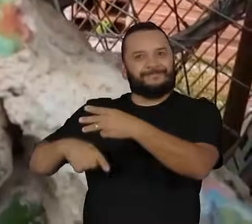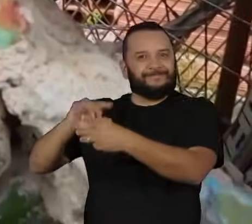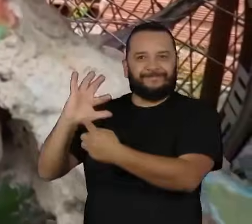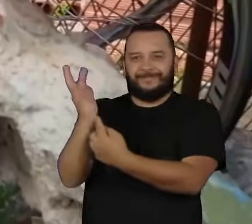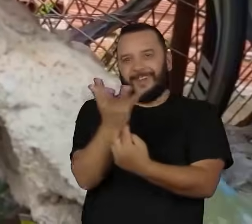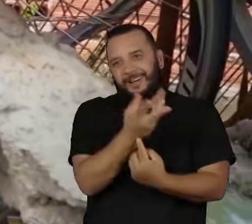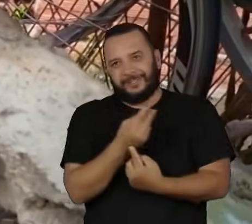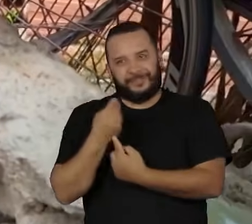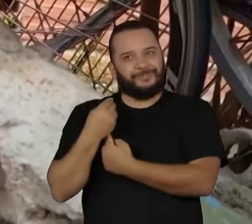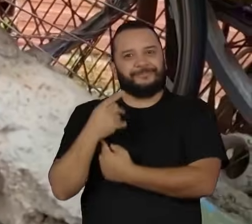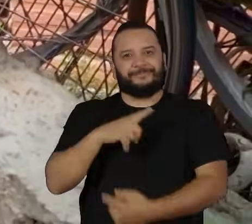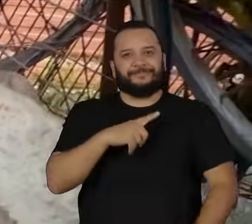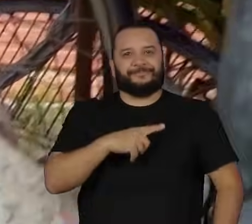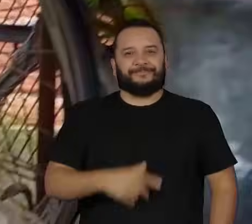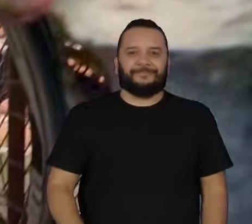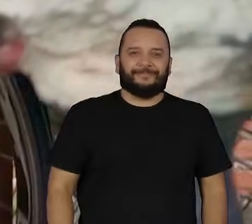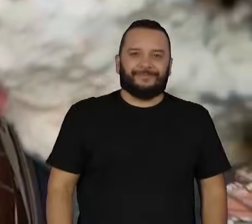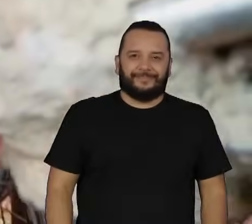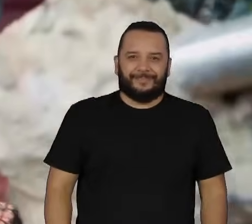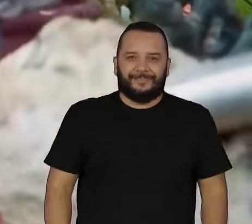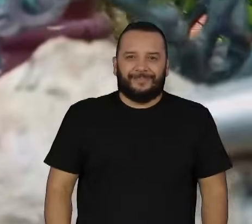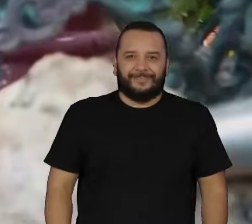arte.